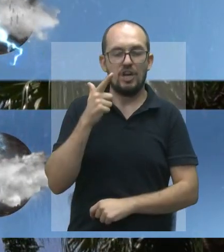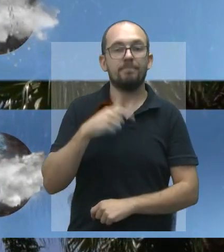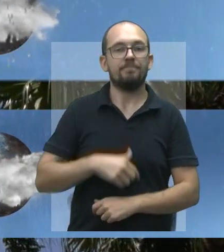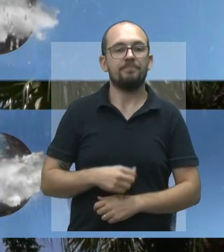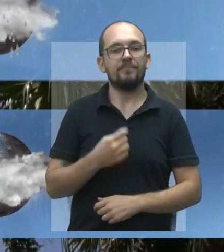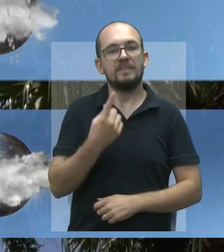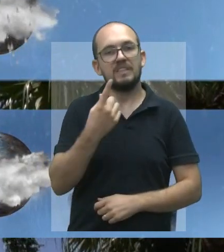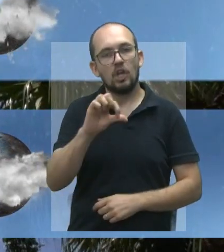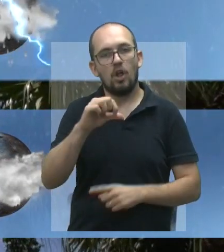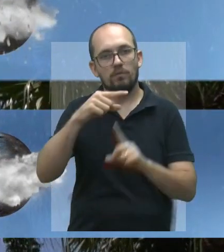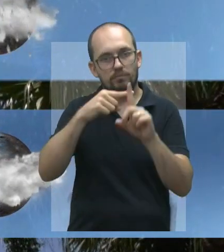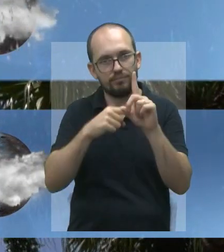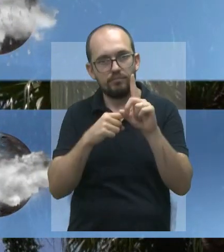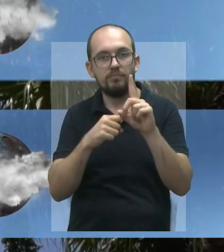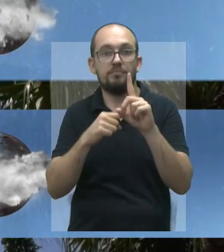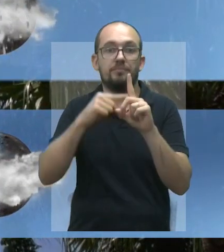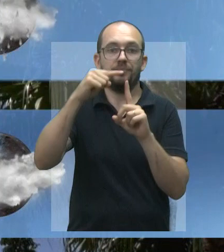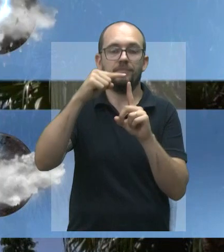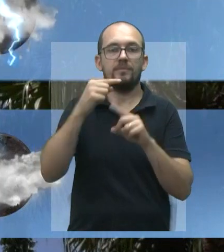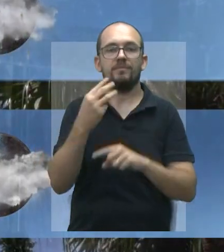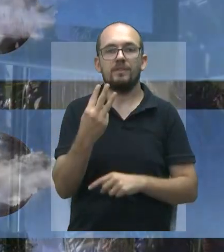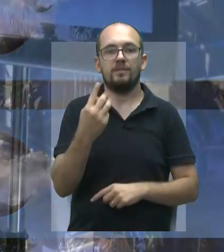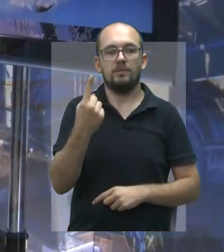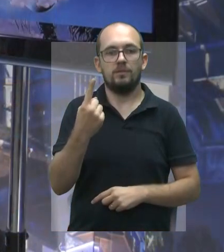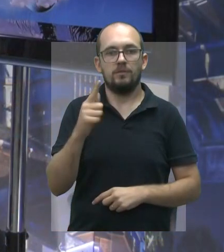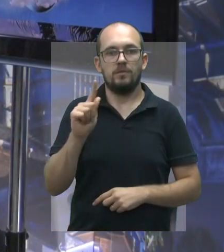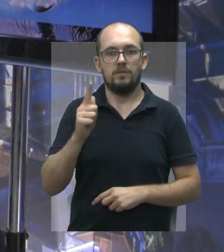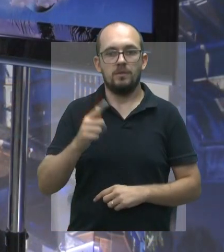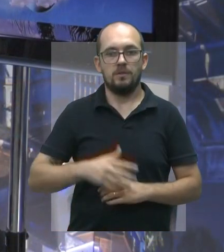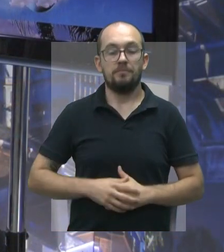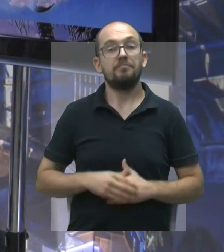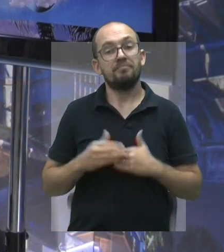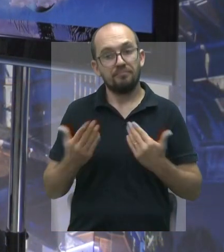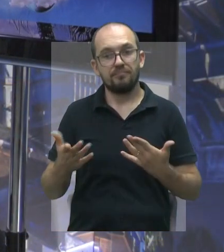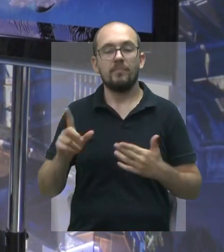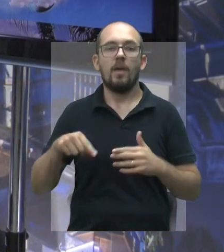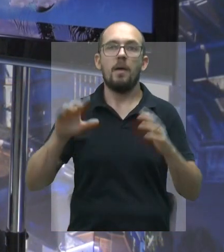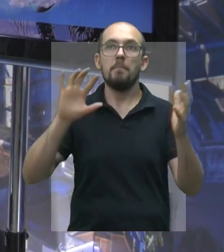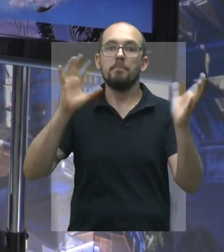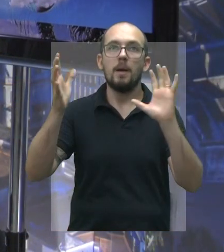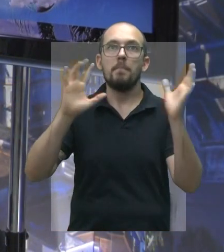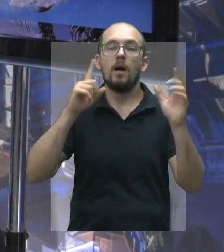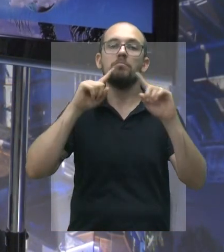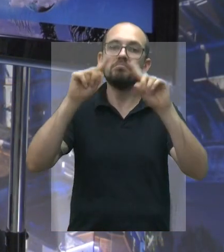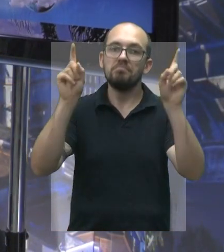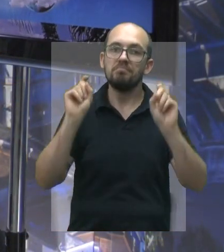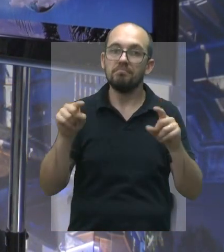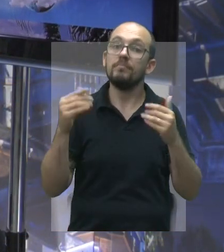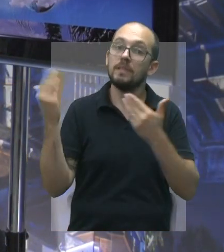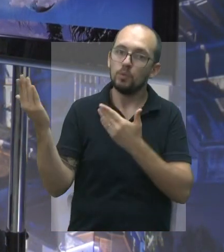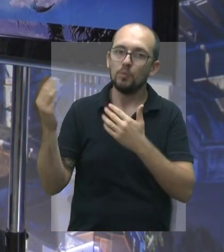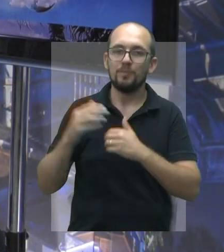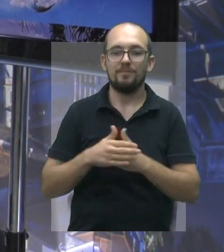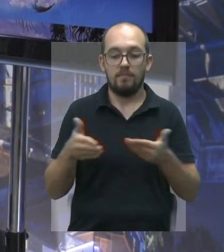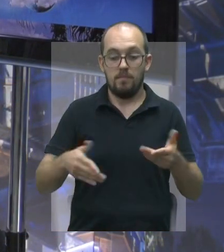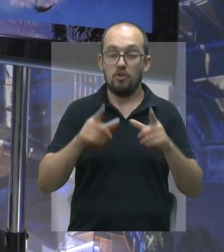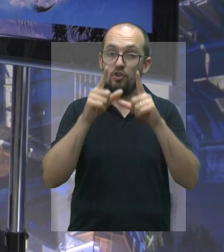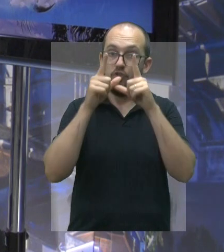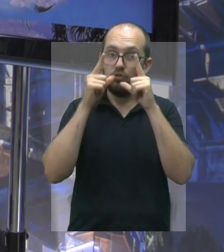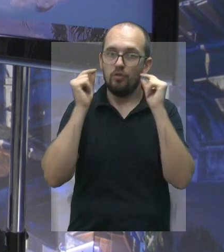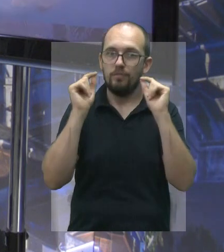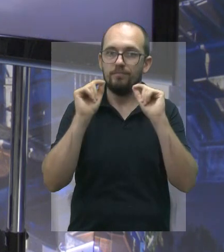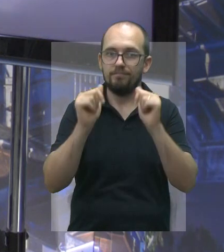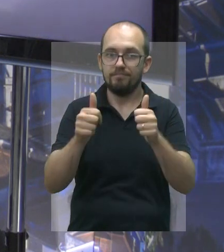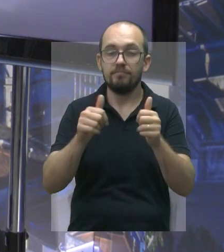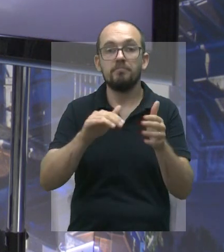19 graus e máxima de 31 graus. Portanto, essa é a previsão do tempo para o fim de semana aqui em Jaú. E